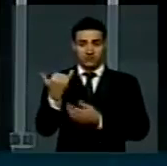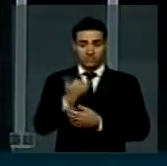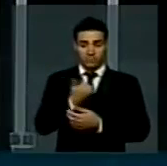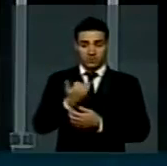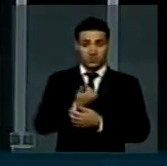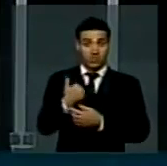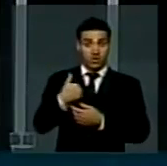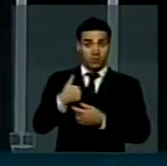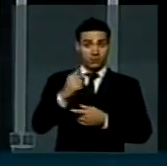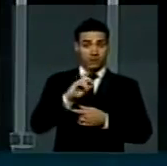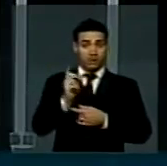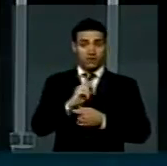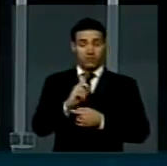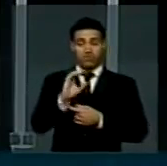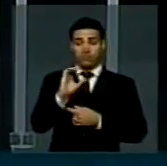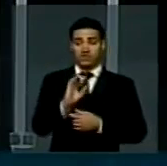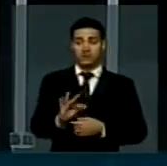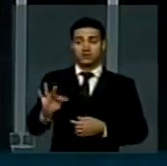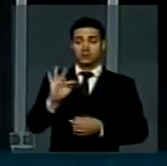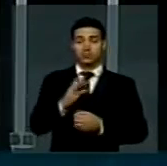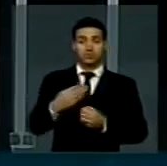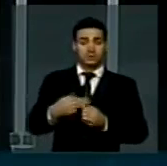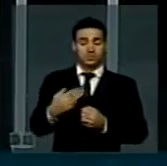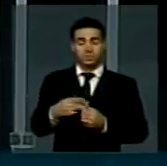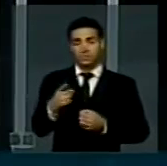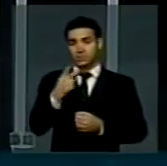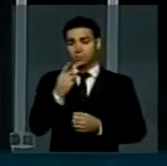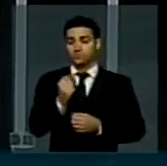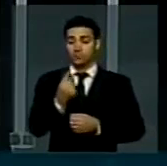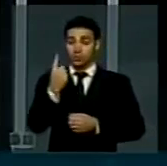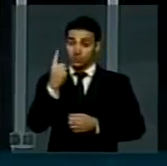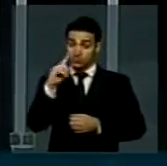é da Confederação Nacional dos Municípios, em um só dia,